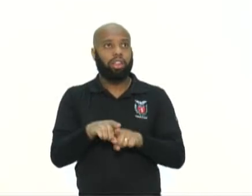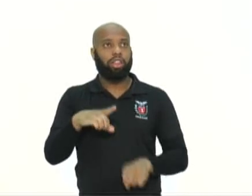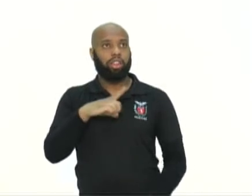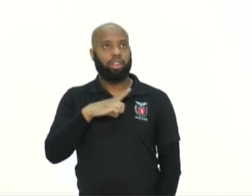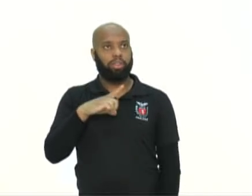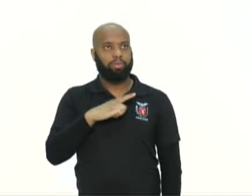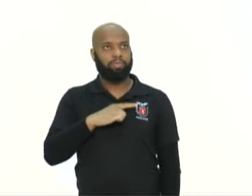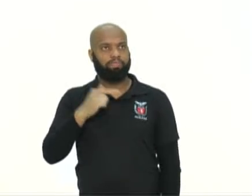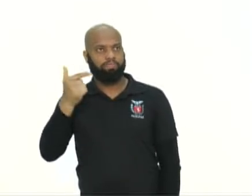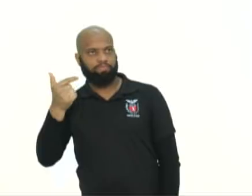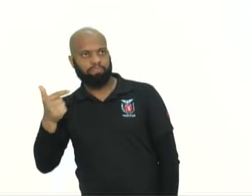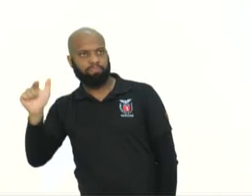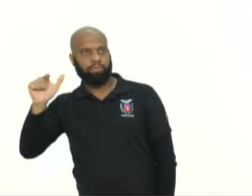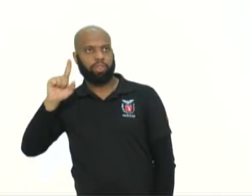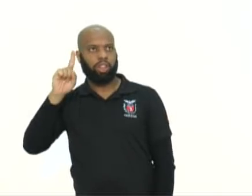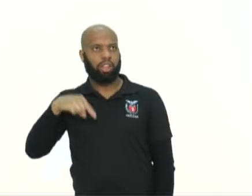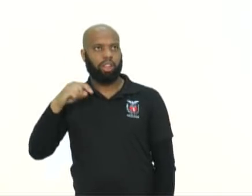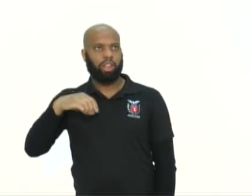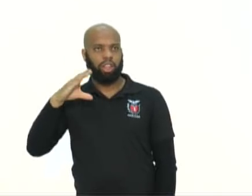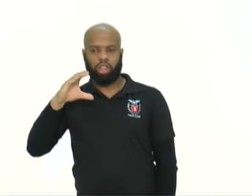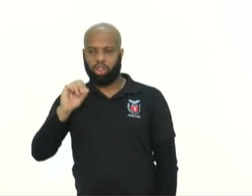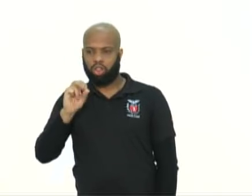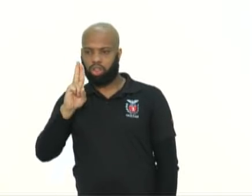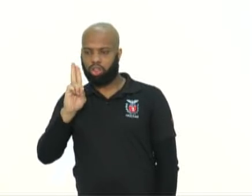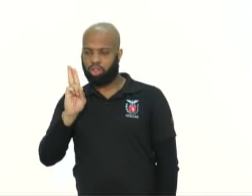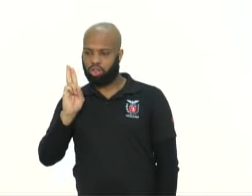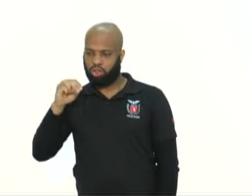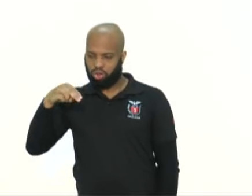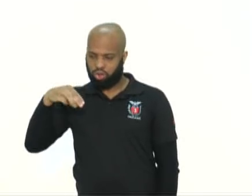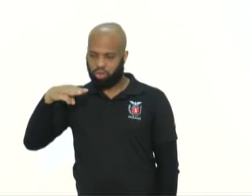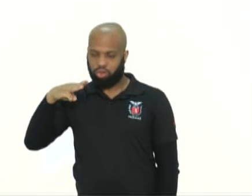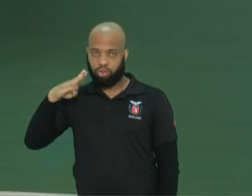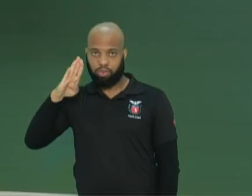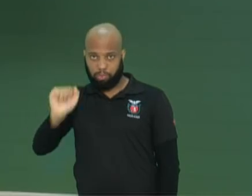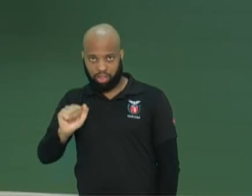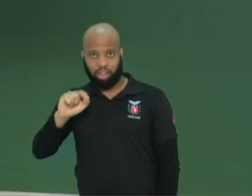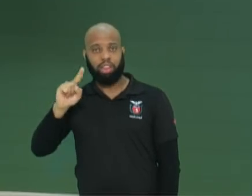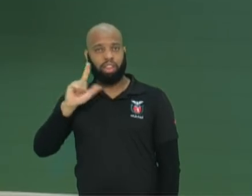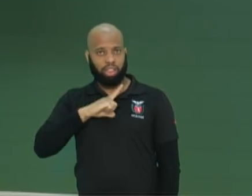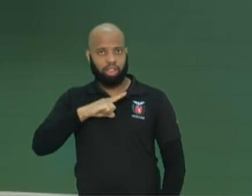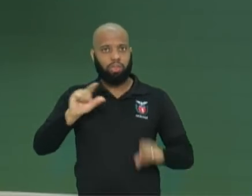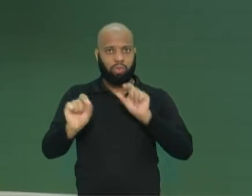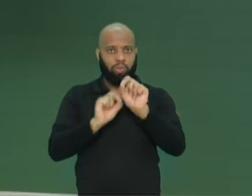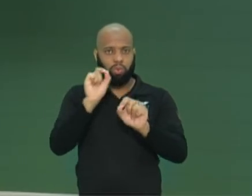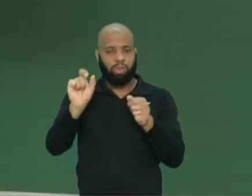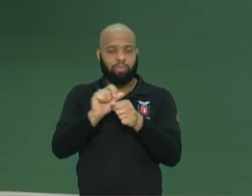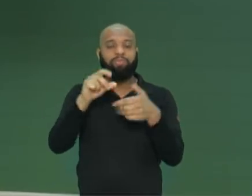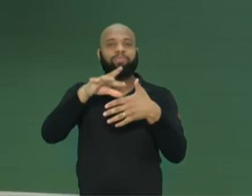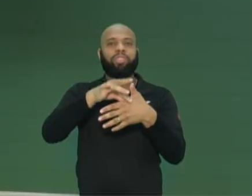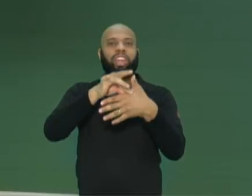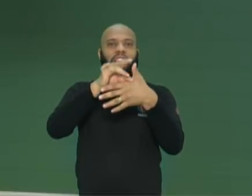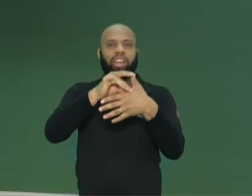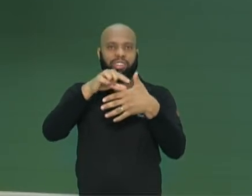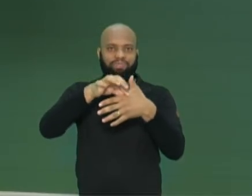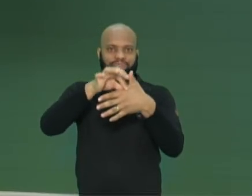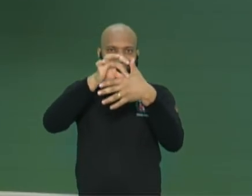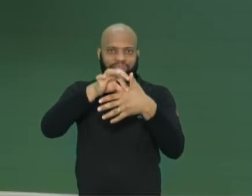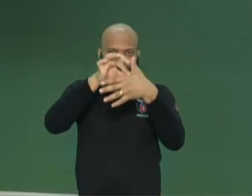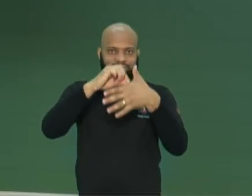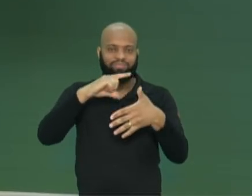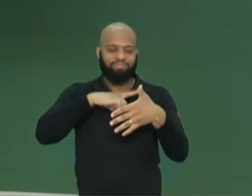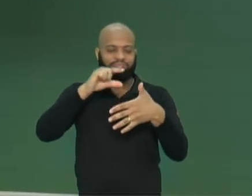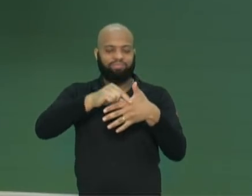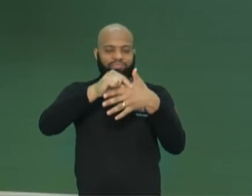e fábricas de óleo de soja. Então, são duas atividades que dependem da matéria-prima